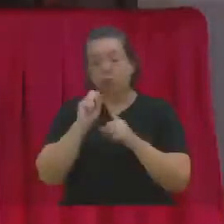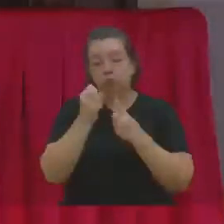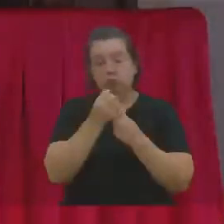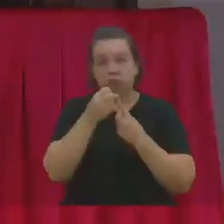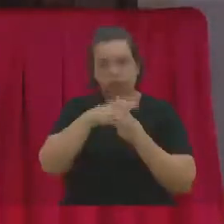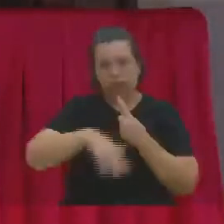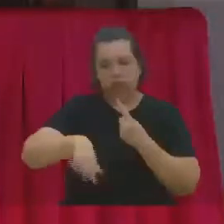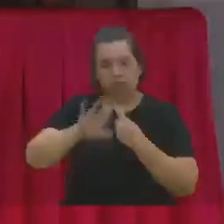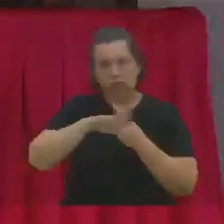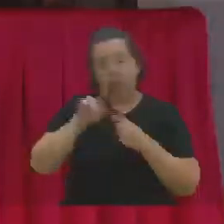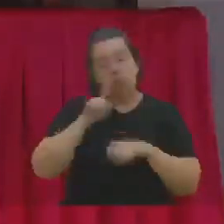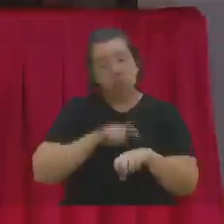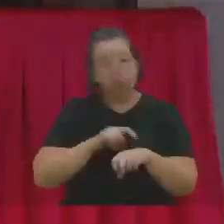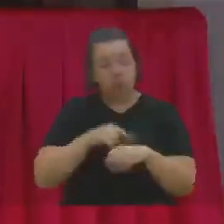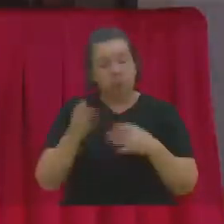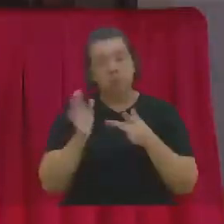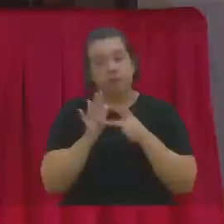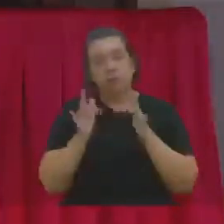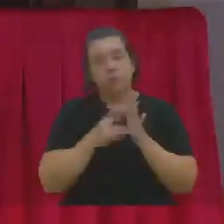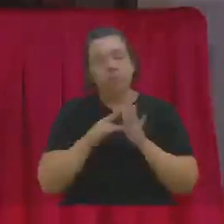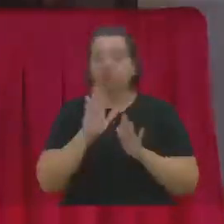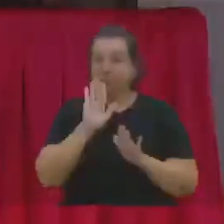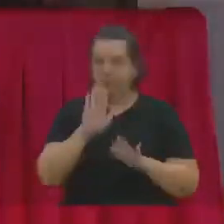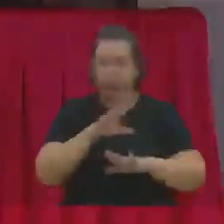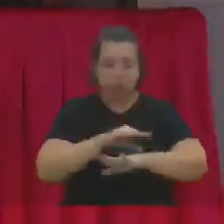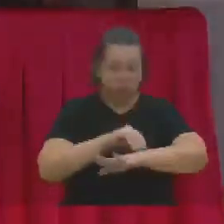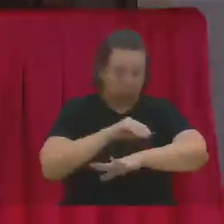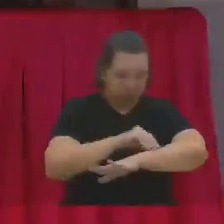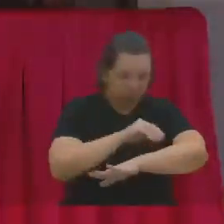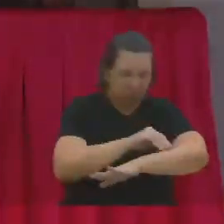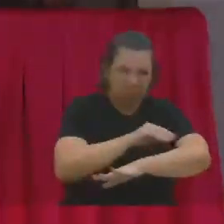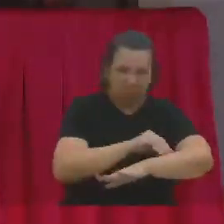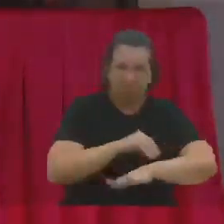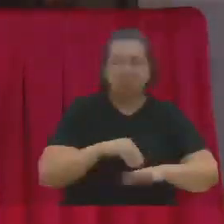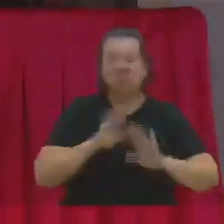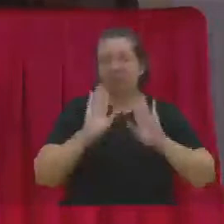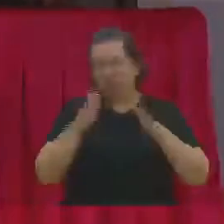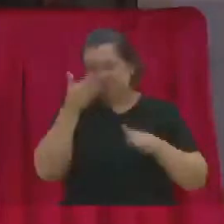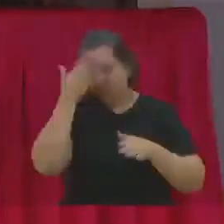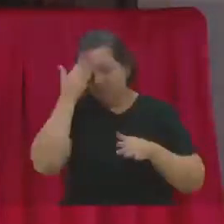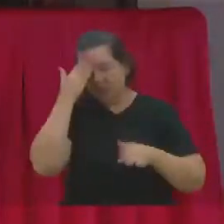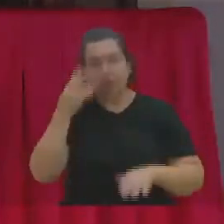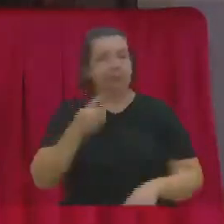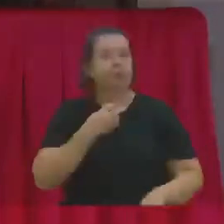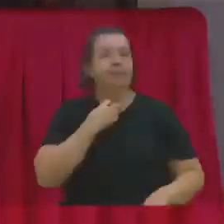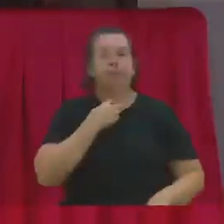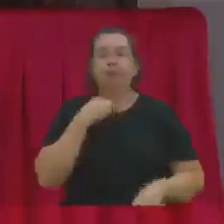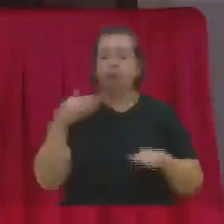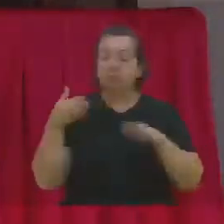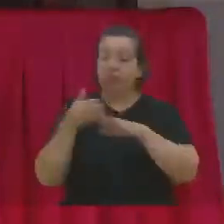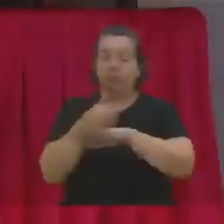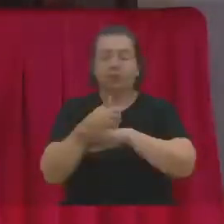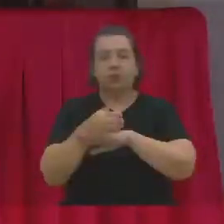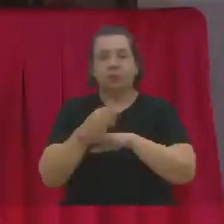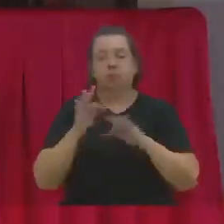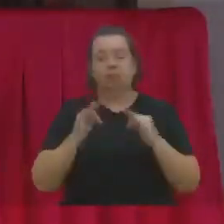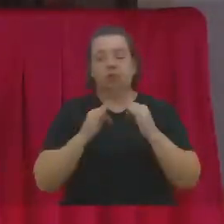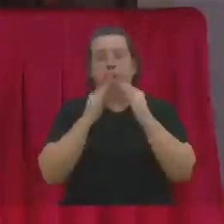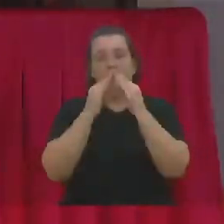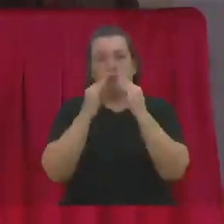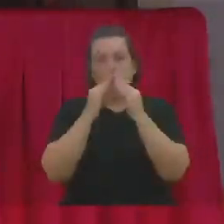época. Os leprosos, como bem sabemos, não podiam entrar no